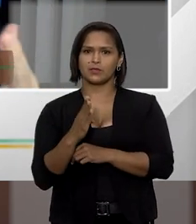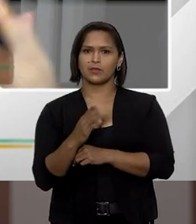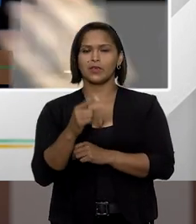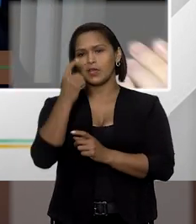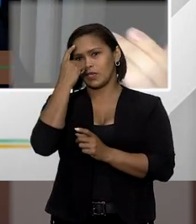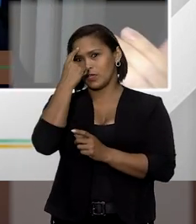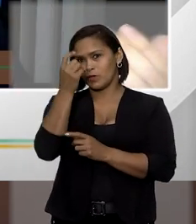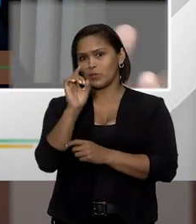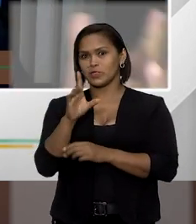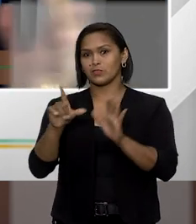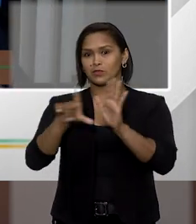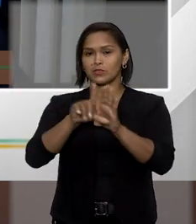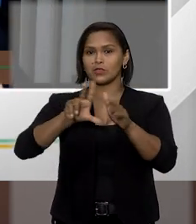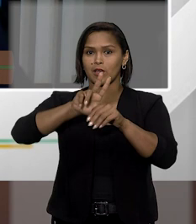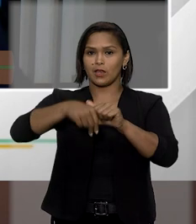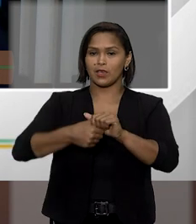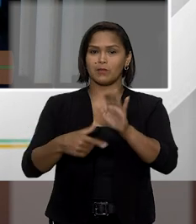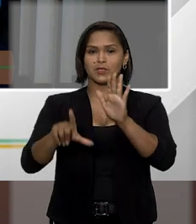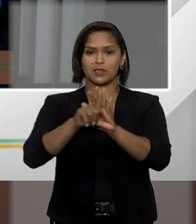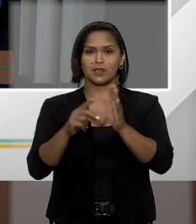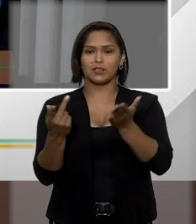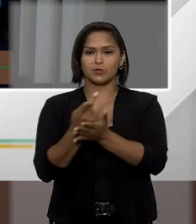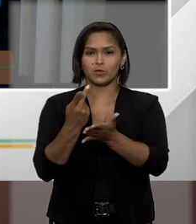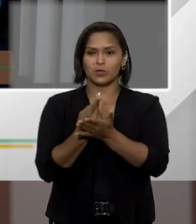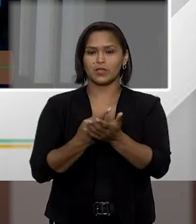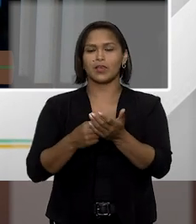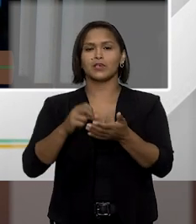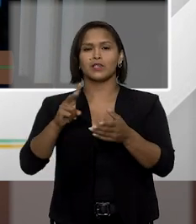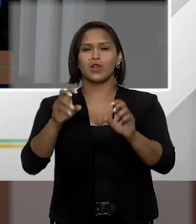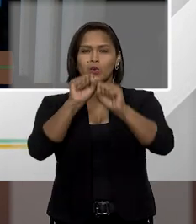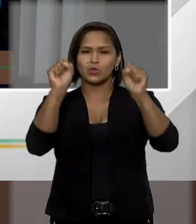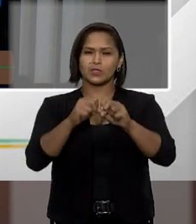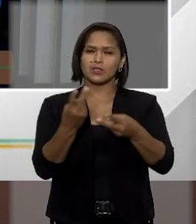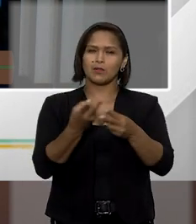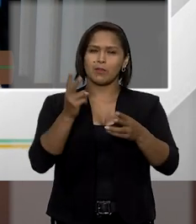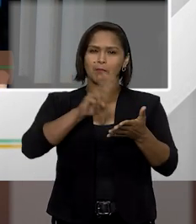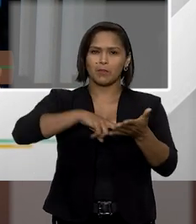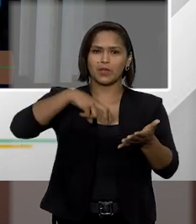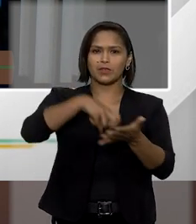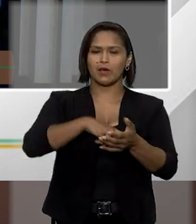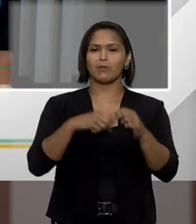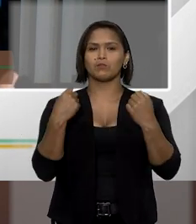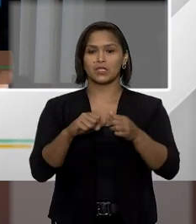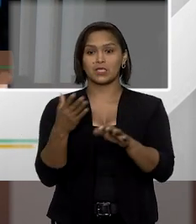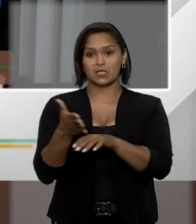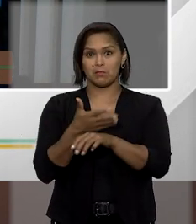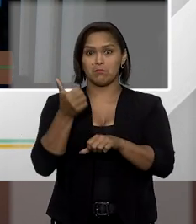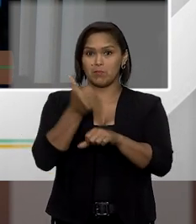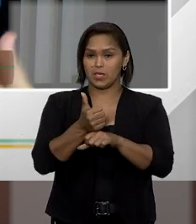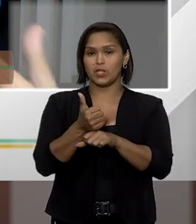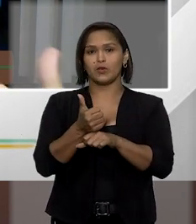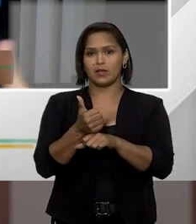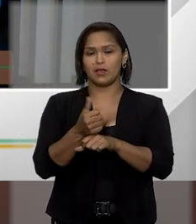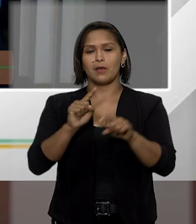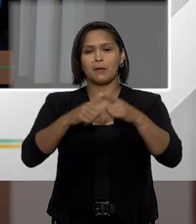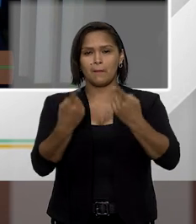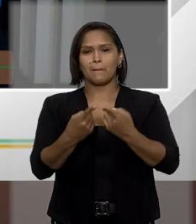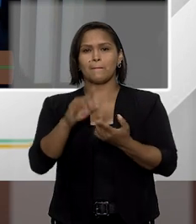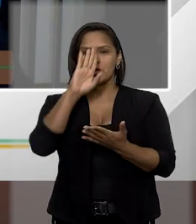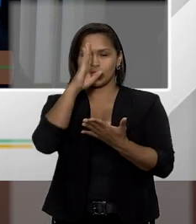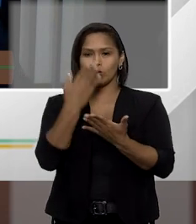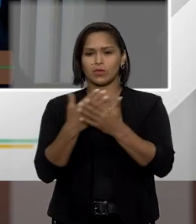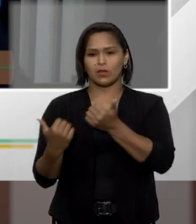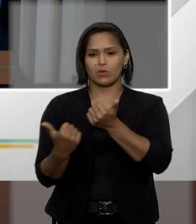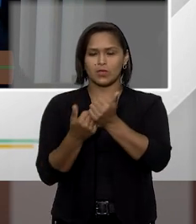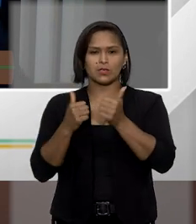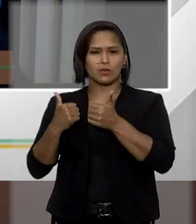e eu penso que não só a lei anticorrupção, a lei de improbidade, o próprio sistema penal, como eu disse, devem amadurecer, devem melhorar, mas contar